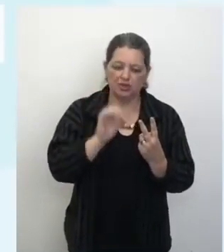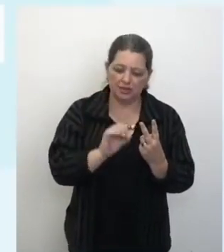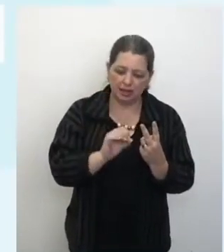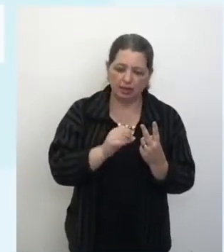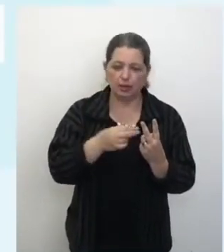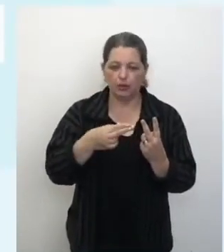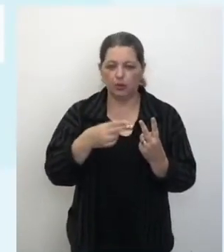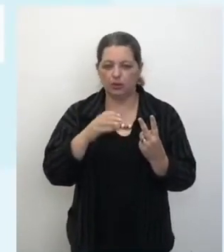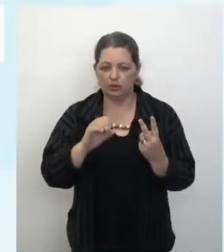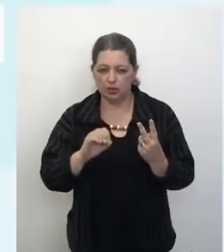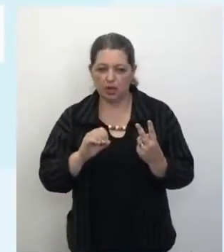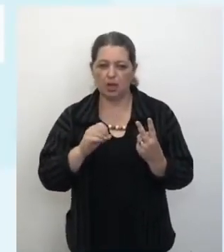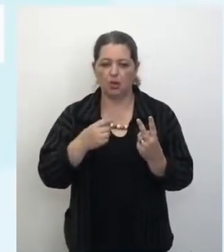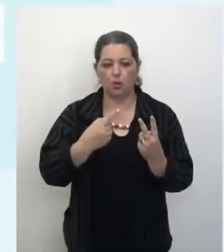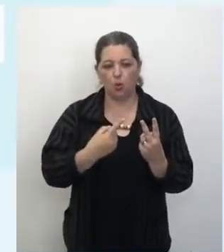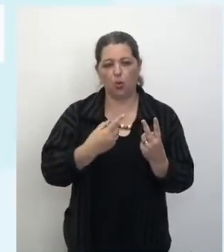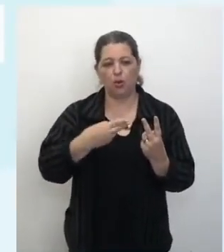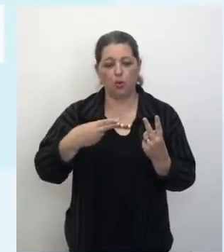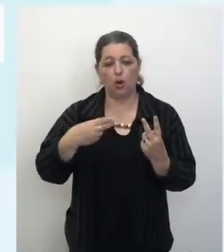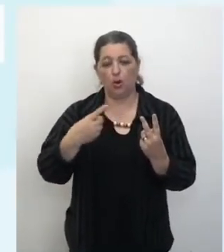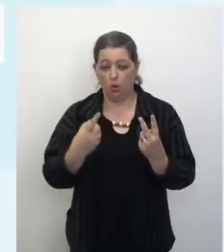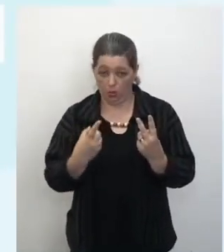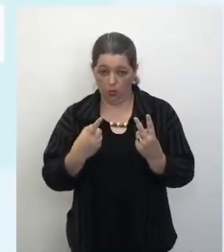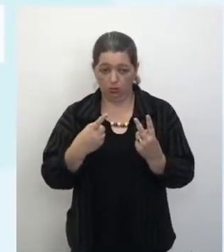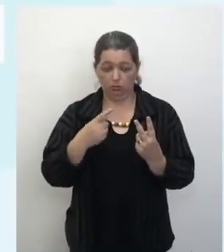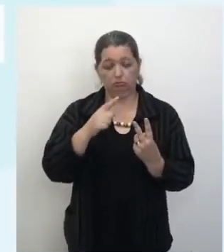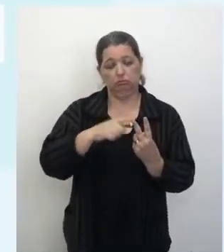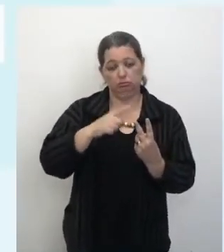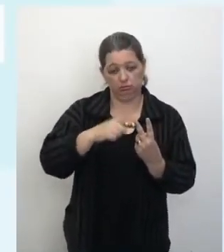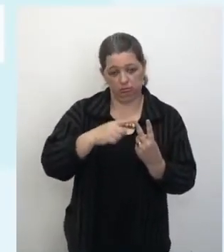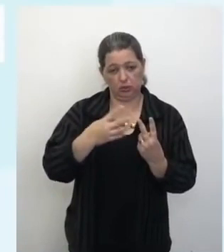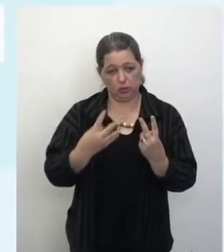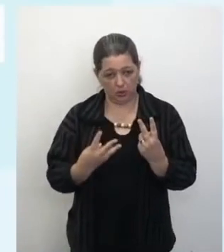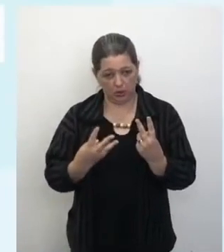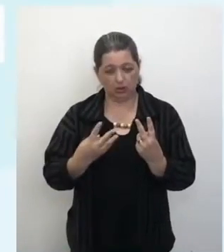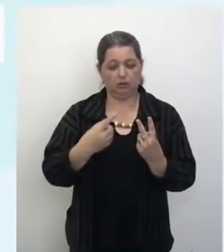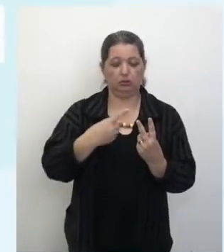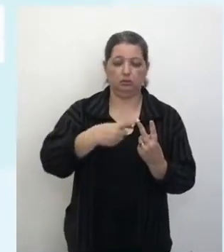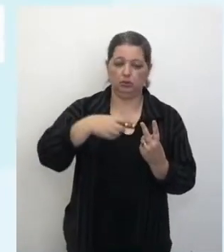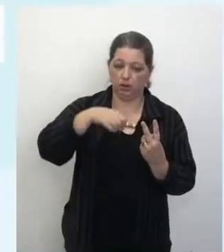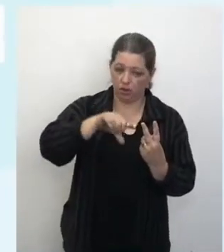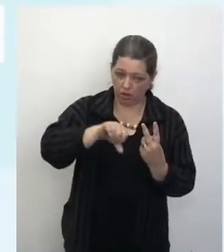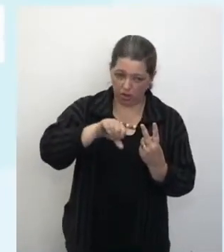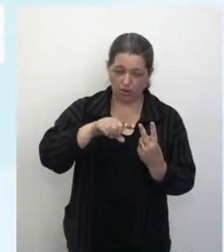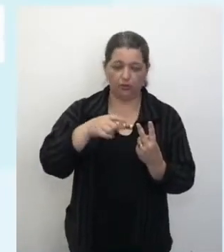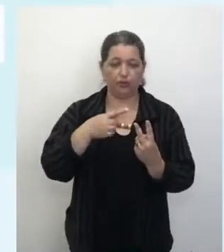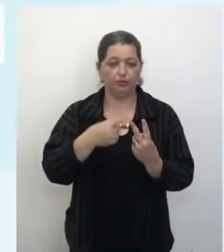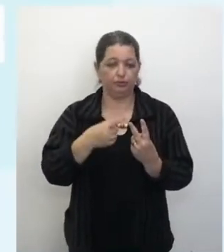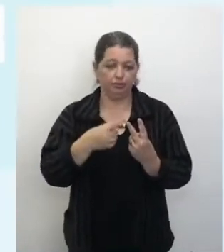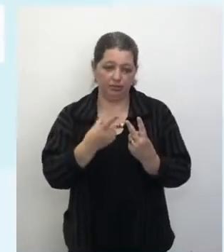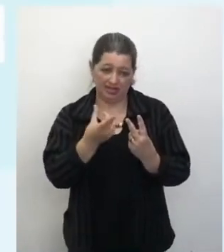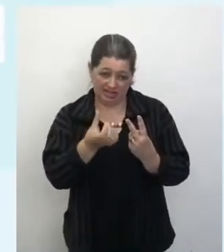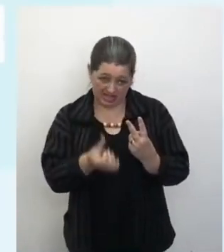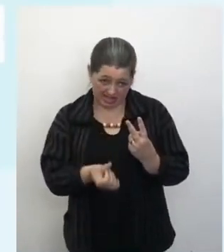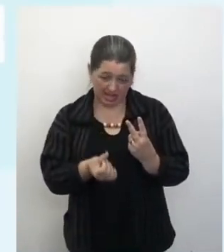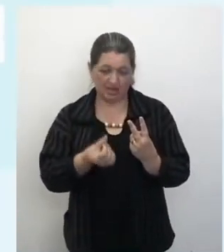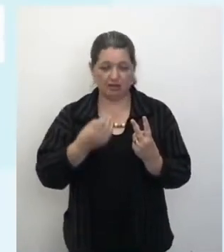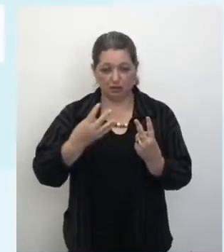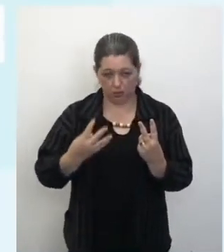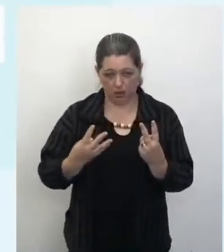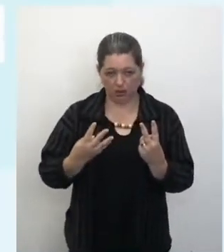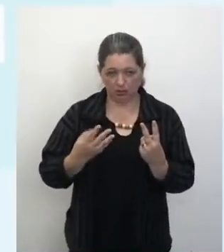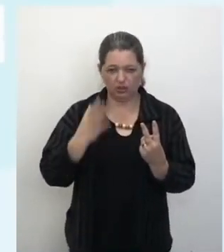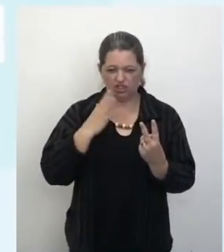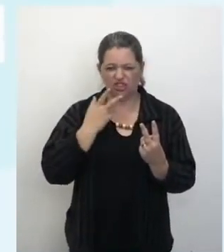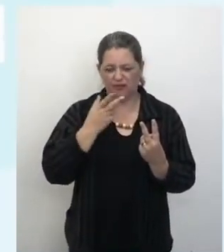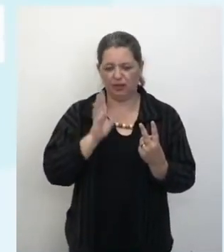0. Raiz de 1, que dá 1. Raiz quadrada de 4, que dá 2. Raiz quadrada de 9, que dá 3. Raiz quadrada de 16, que dá 4. Já